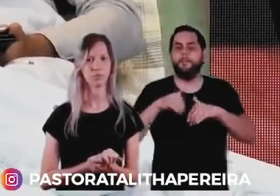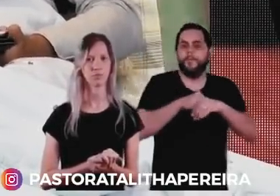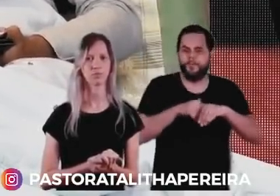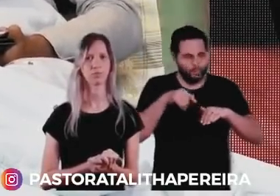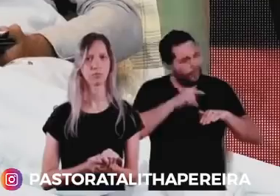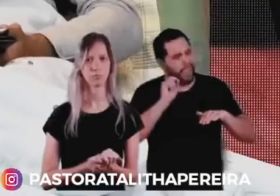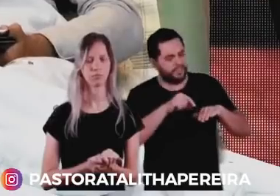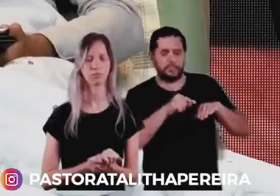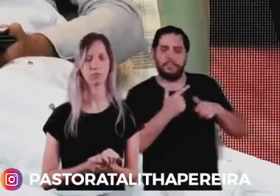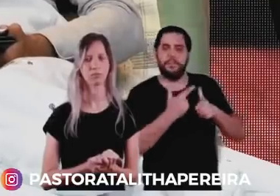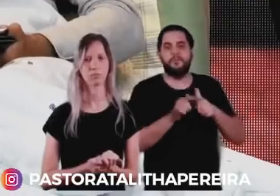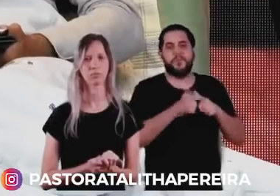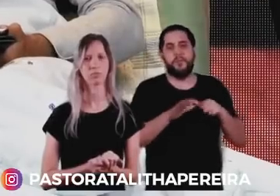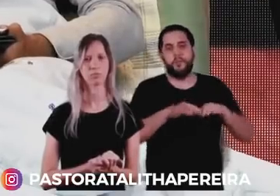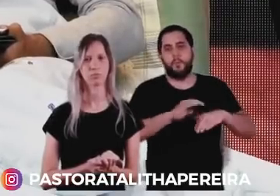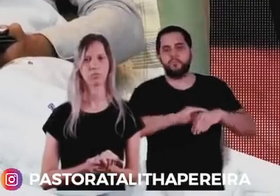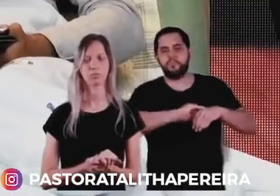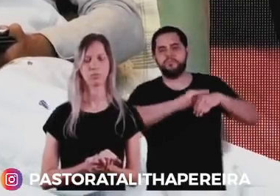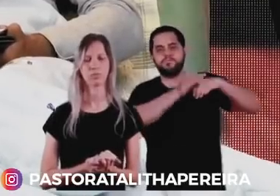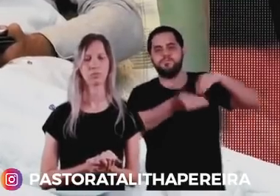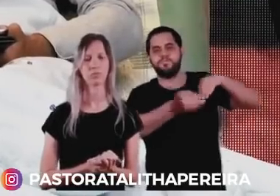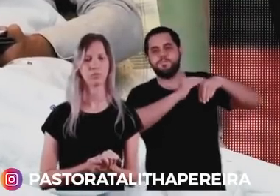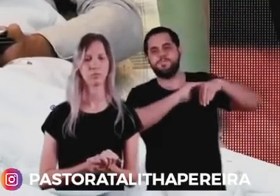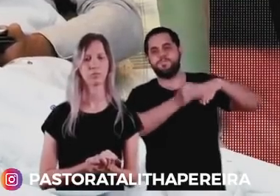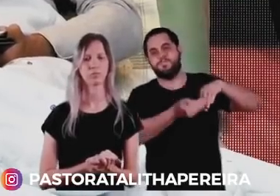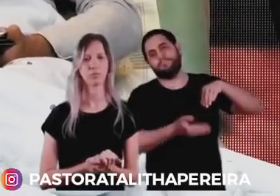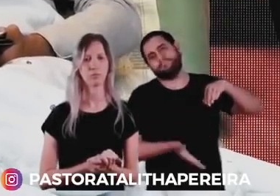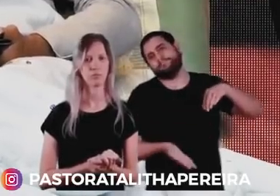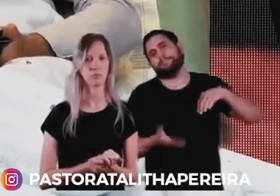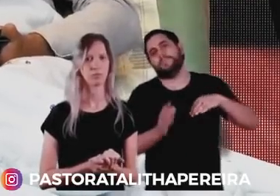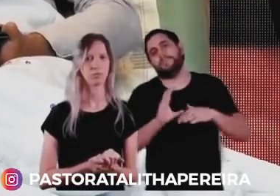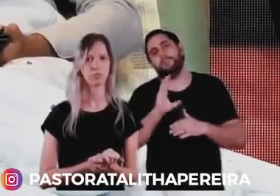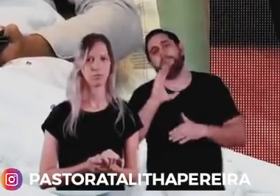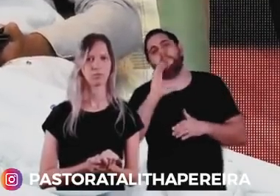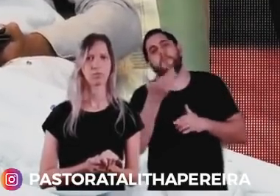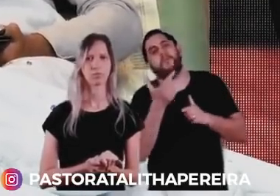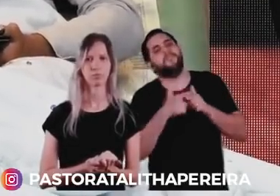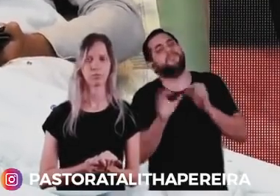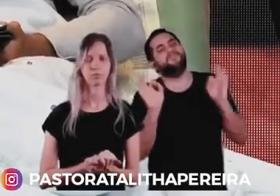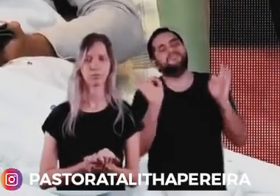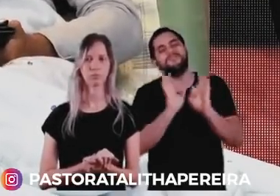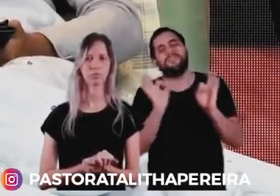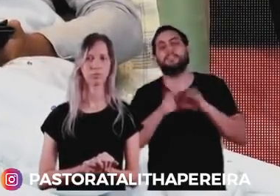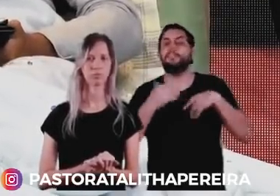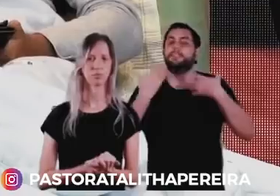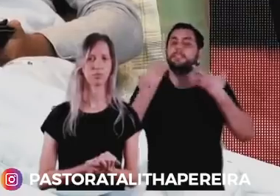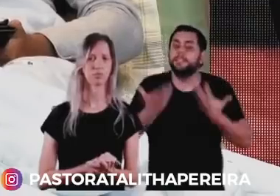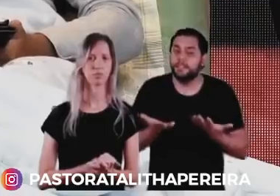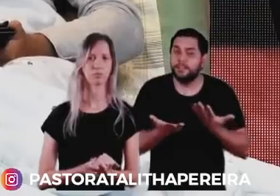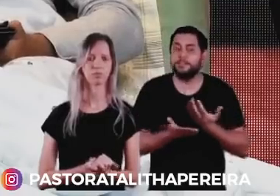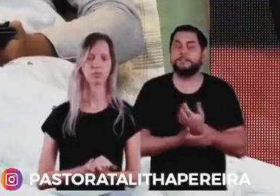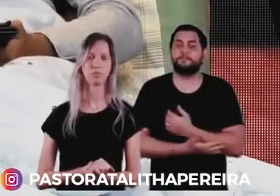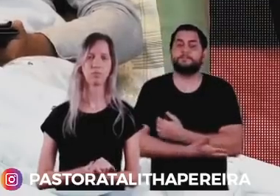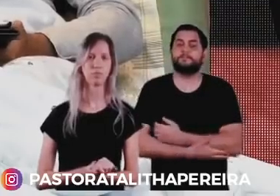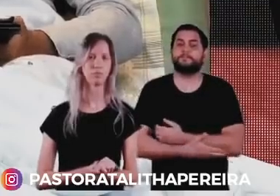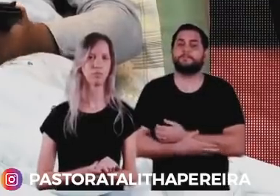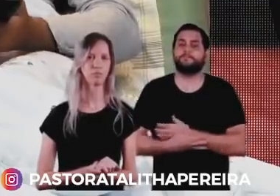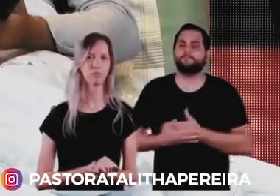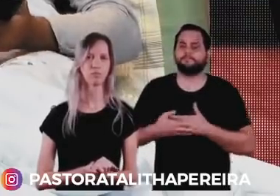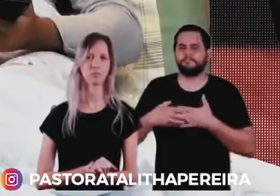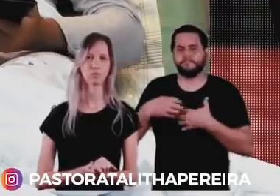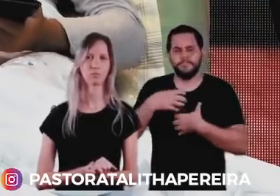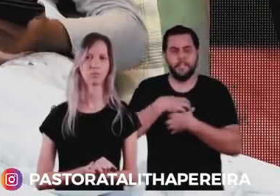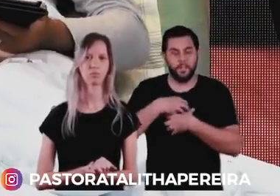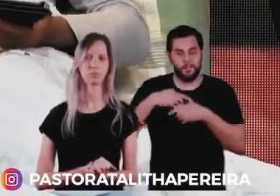nesse tapete. O tapete dos problemas não resolvidos. Então, gente, não traga pressão